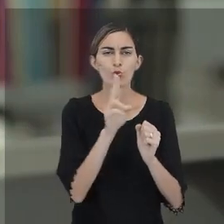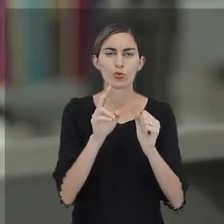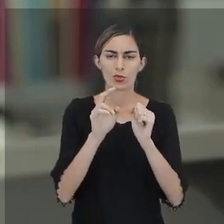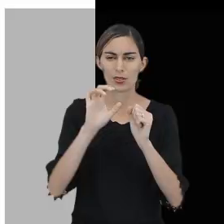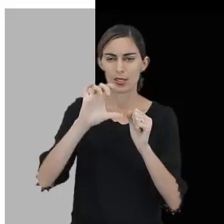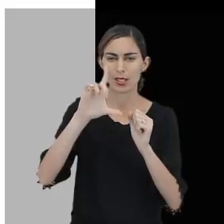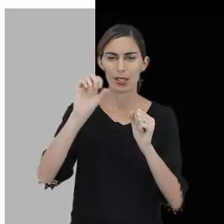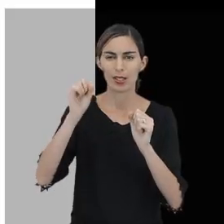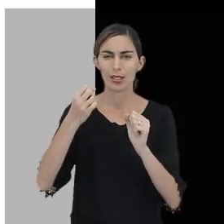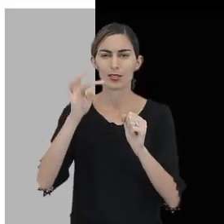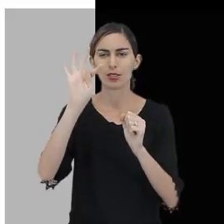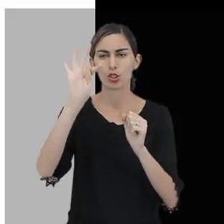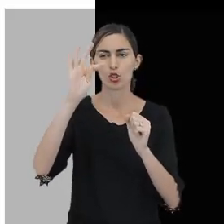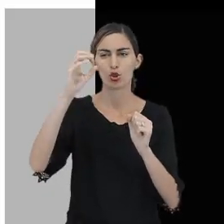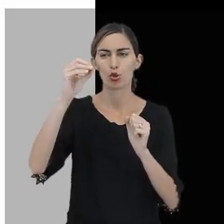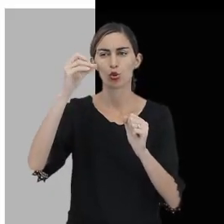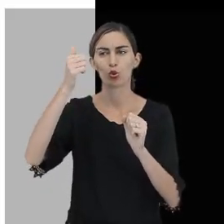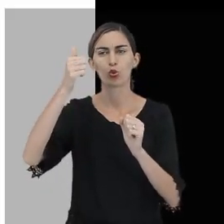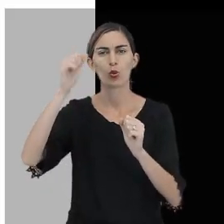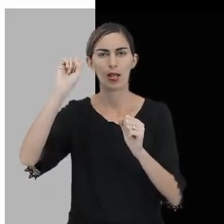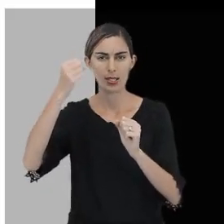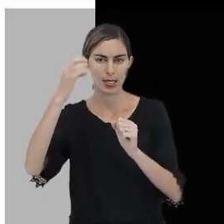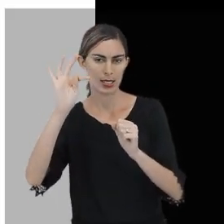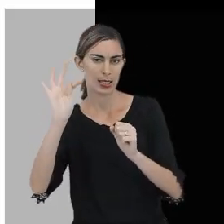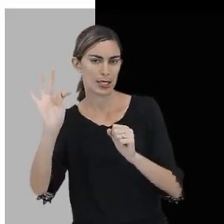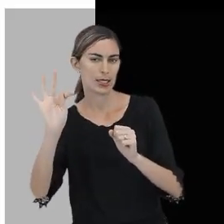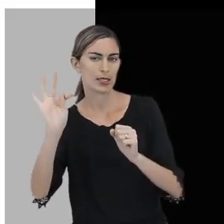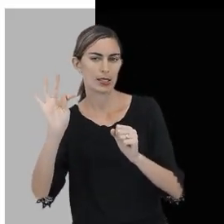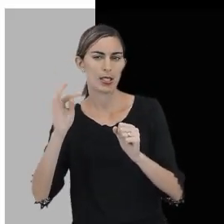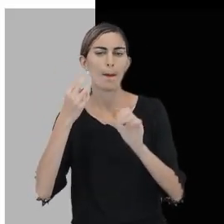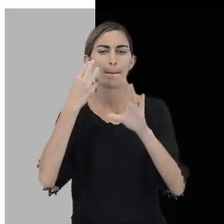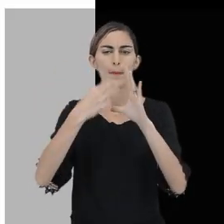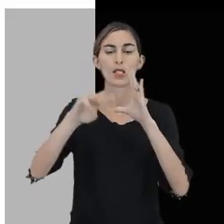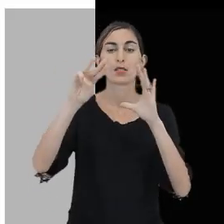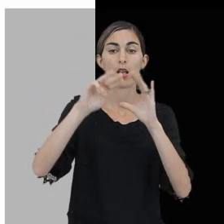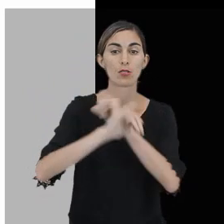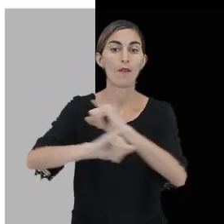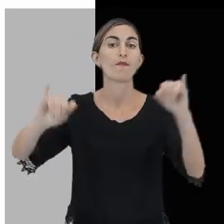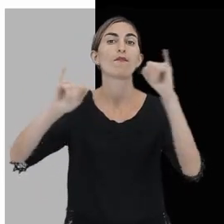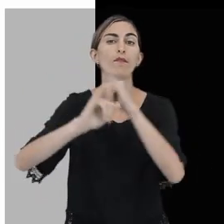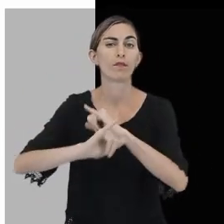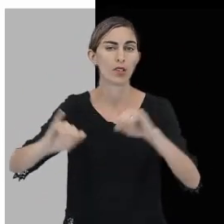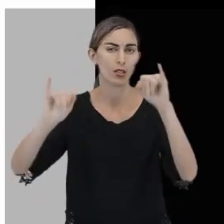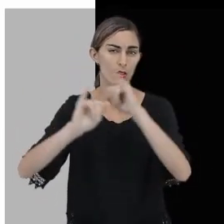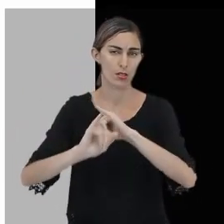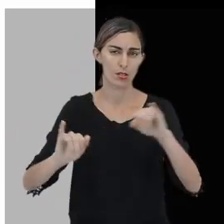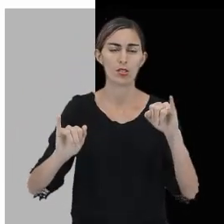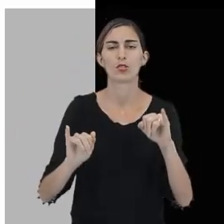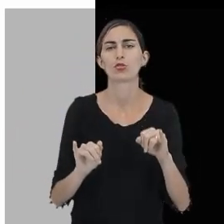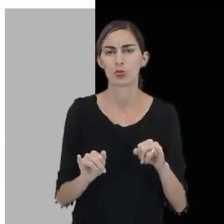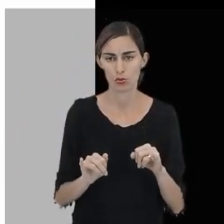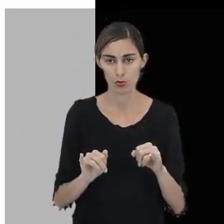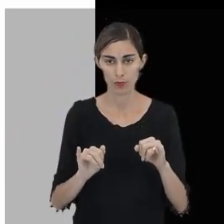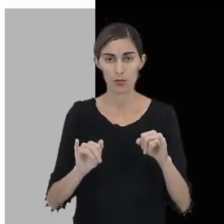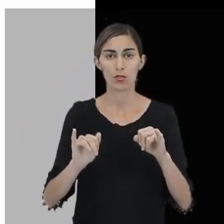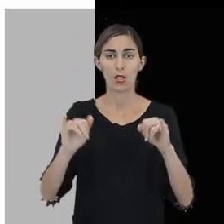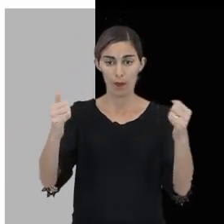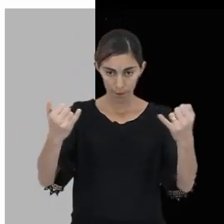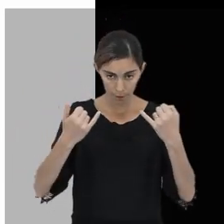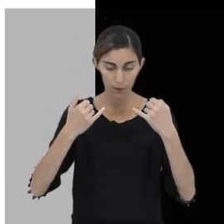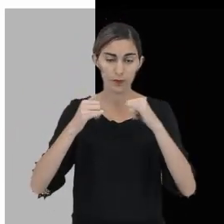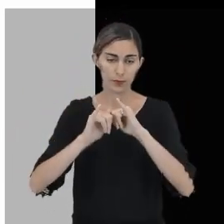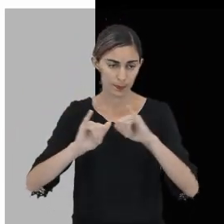classe chamada tost então ela serve para exibir o mensagem de alerta e você ou exibir essa mensagem de alerta